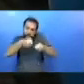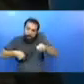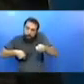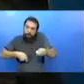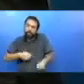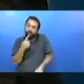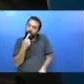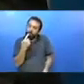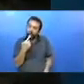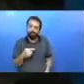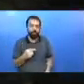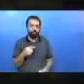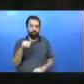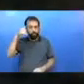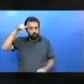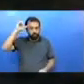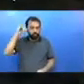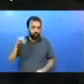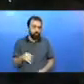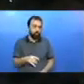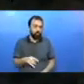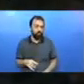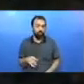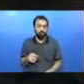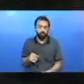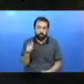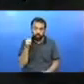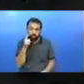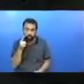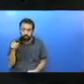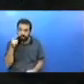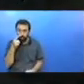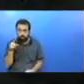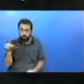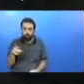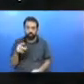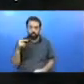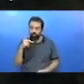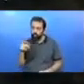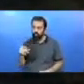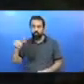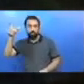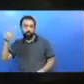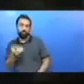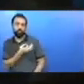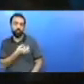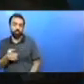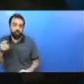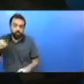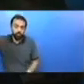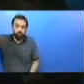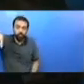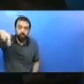de grávida da mãe Catirina. Só que o capataz ouviu essa história, contou para o delegado, que chamou o policial e foram correndo para a